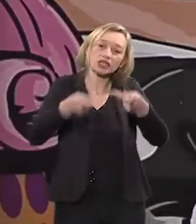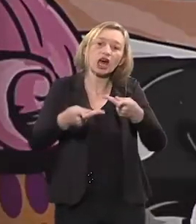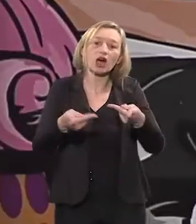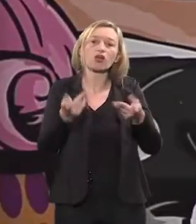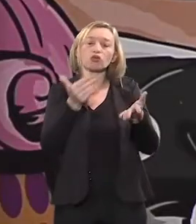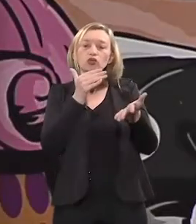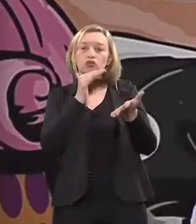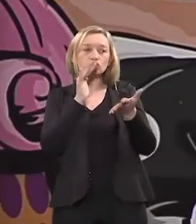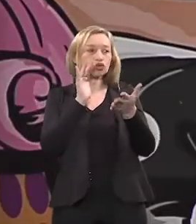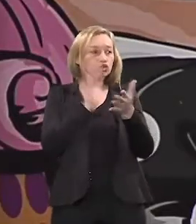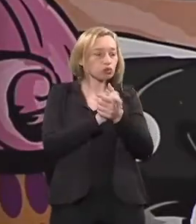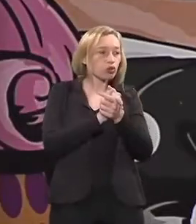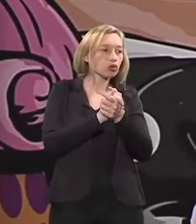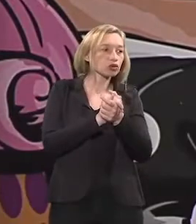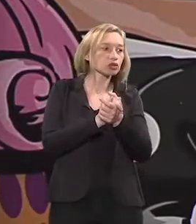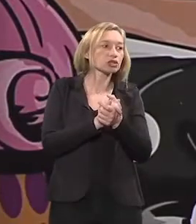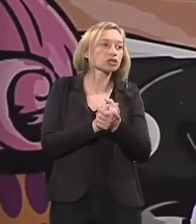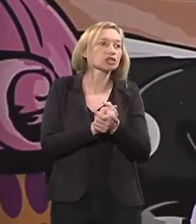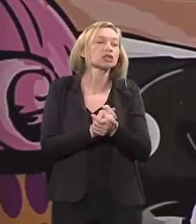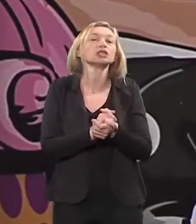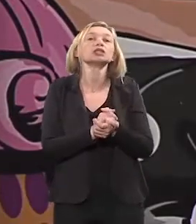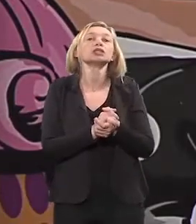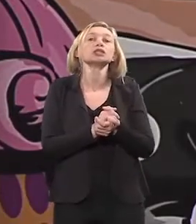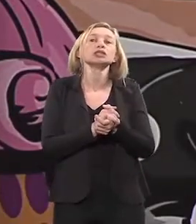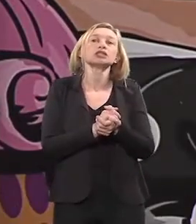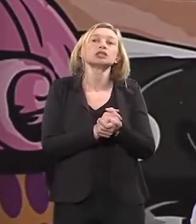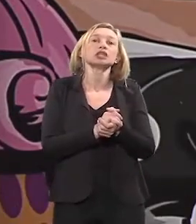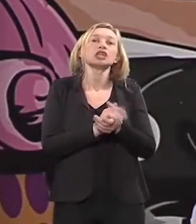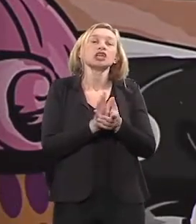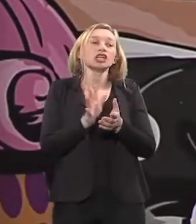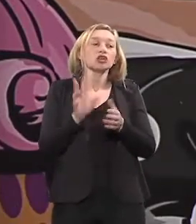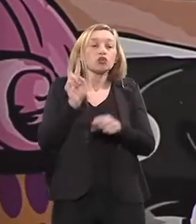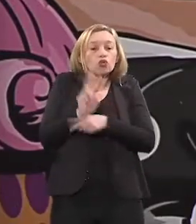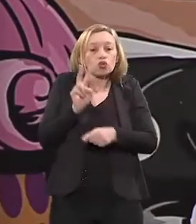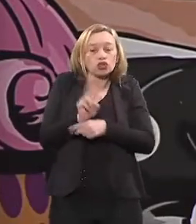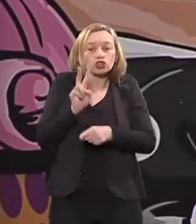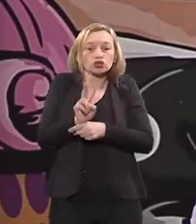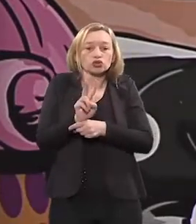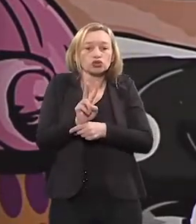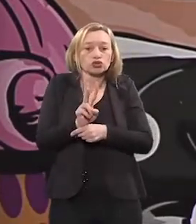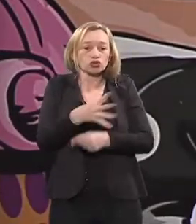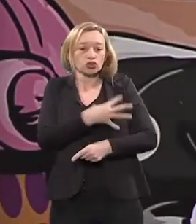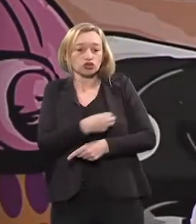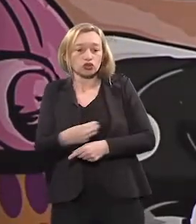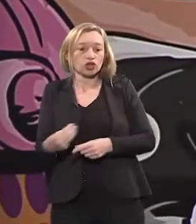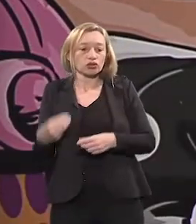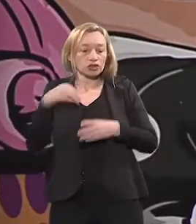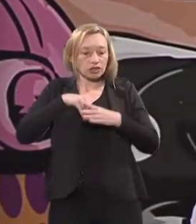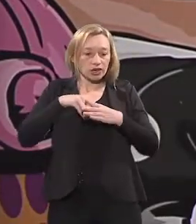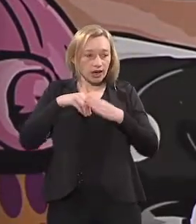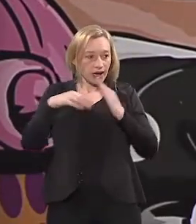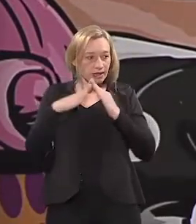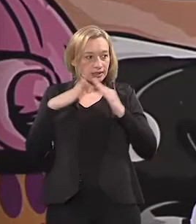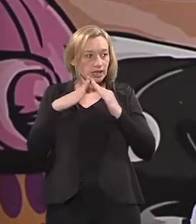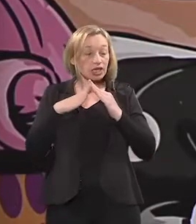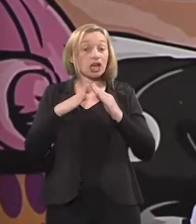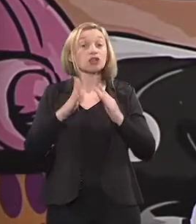custódia, fazem a visita, elas mantêm esse elo e ficam com os filhos aqui fora. Quando elas são presas, essas